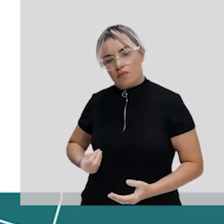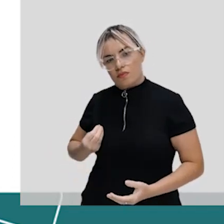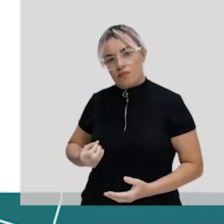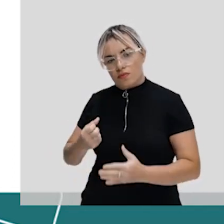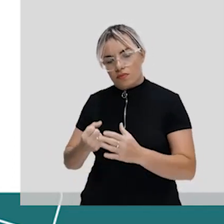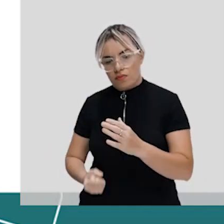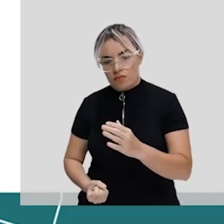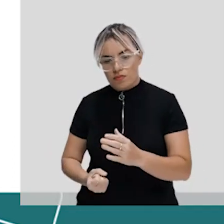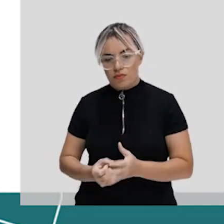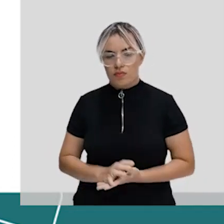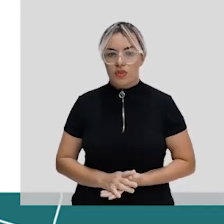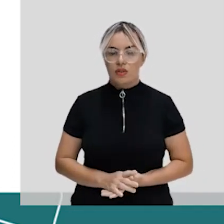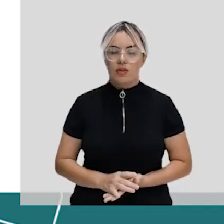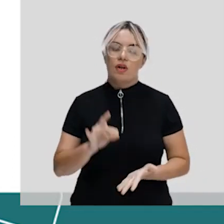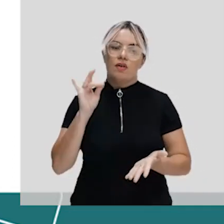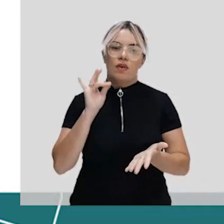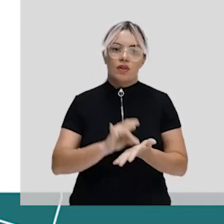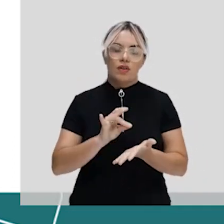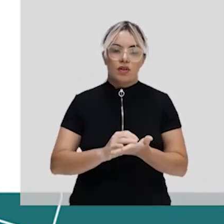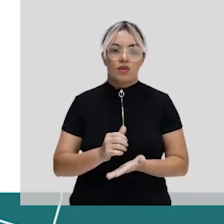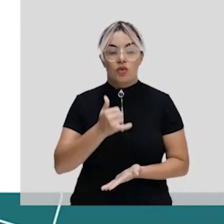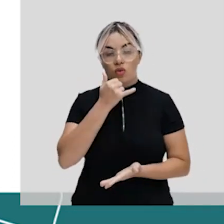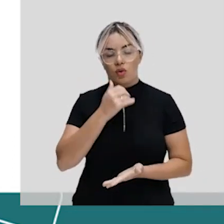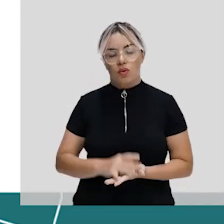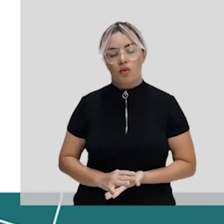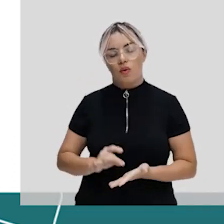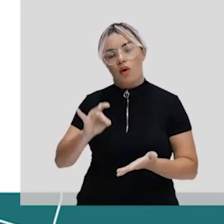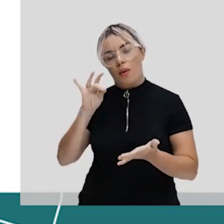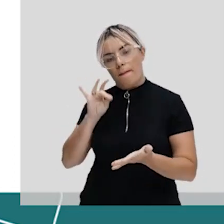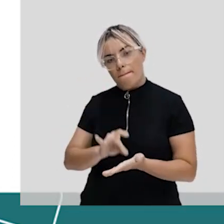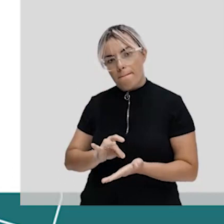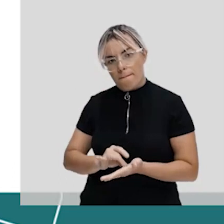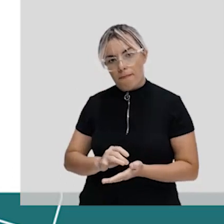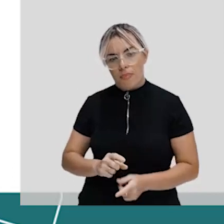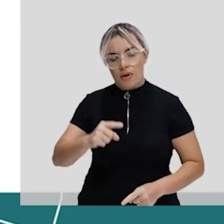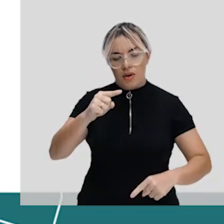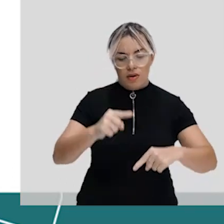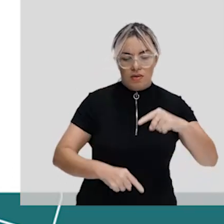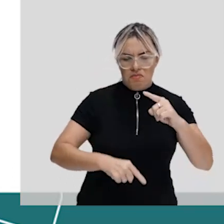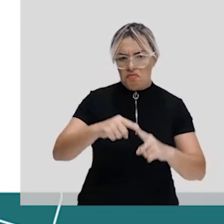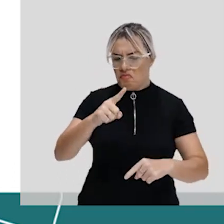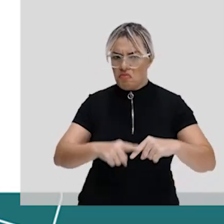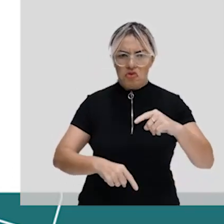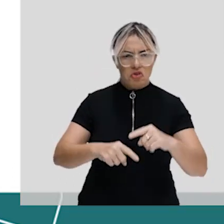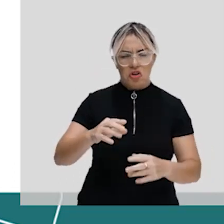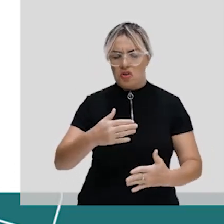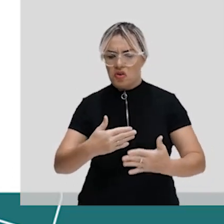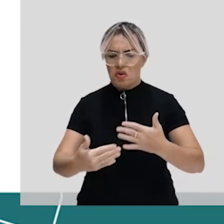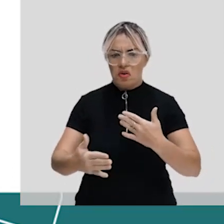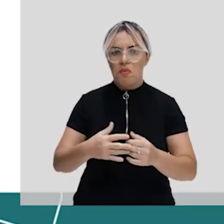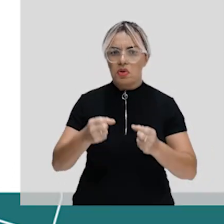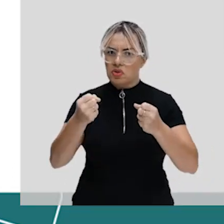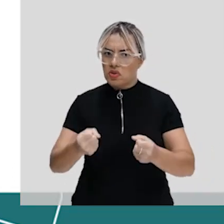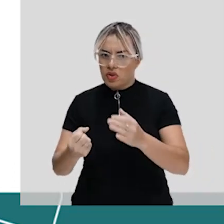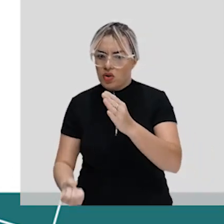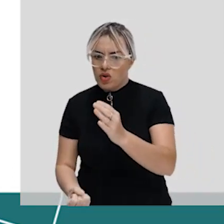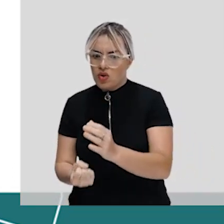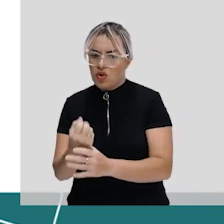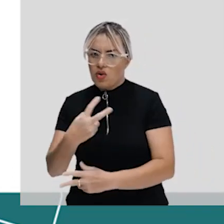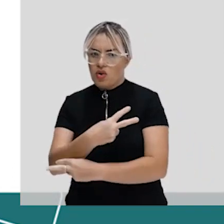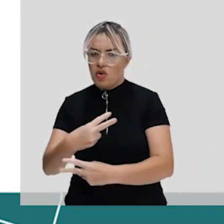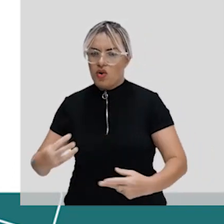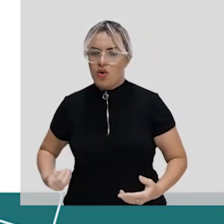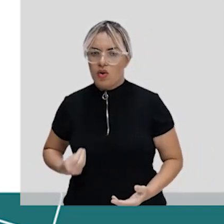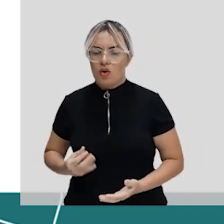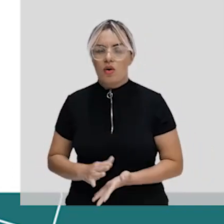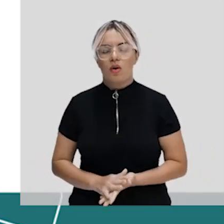na verdade, seres vivos não, matéria inanimada poderia originar seres vivos. Por exemplo, um monte de pedra